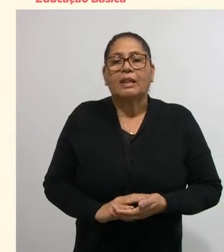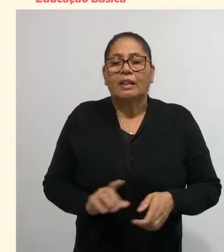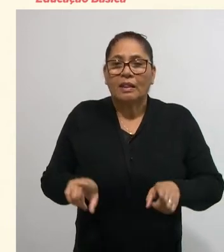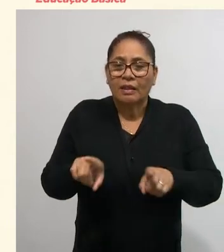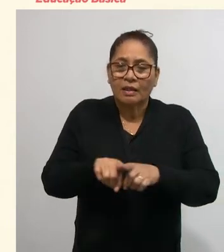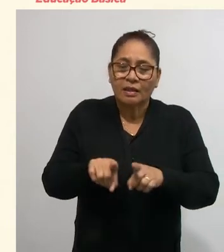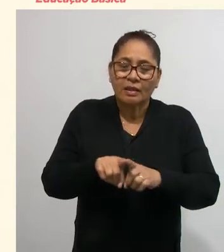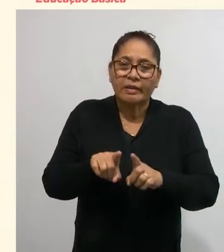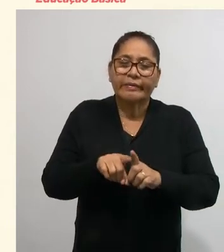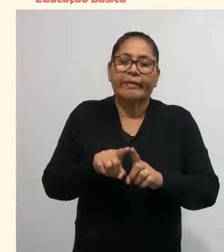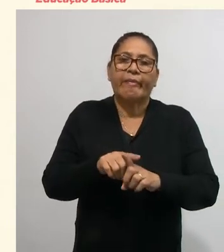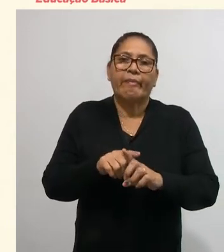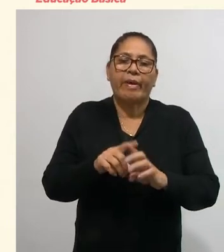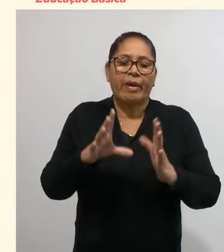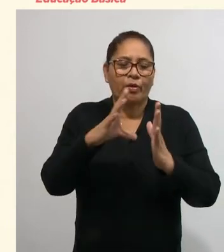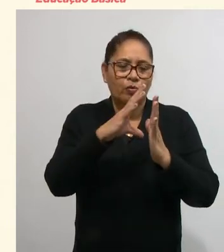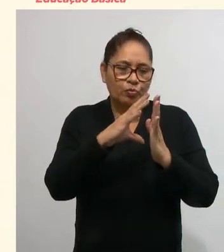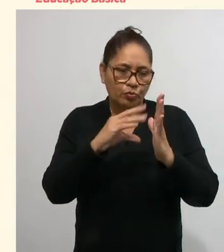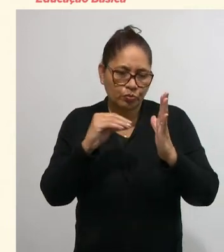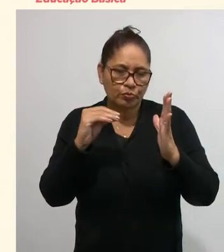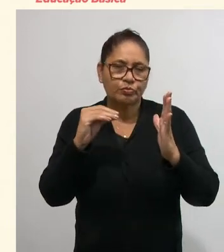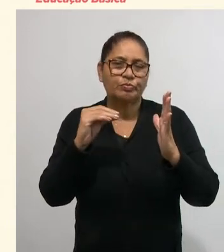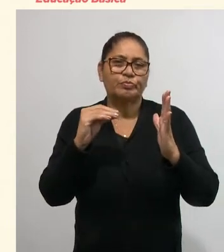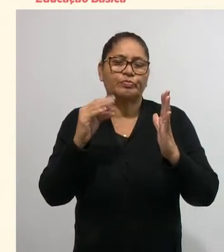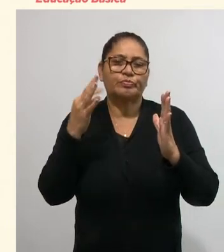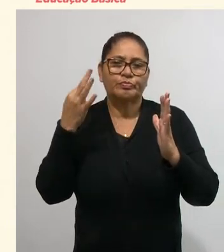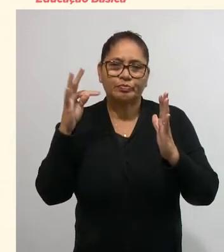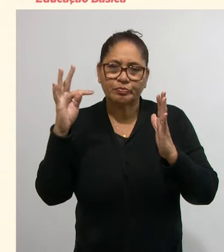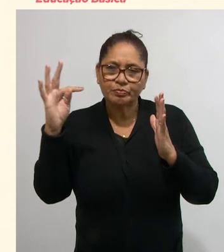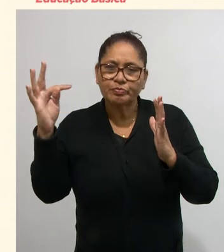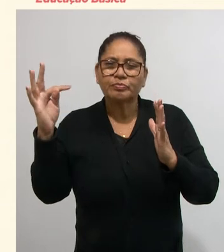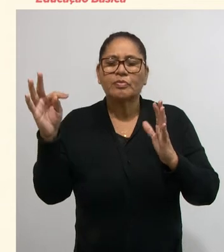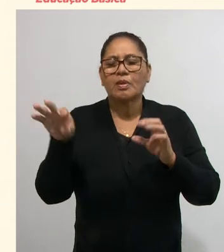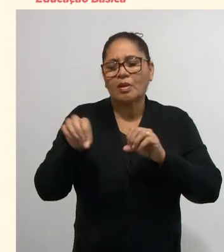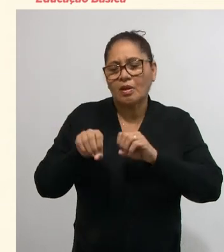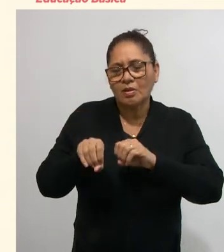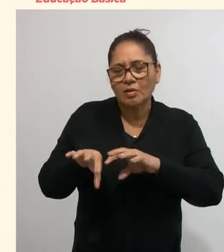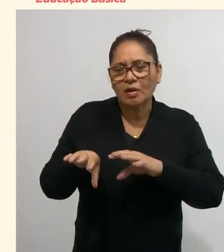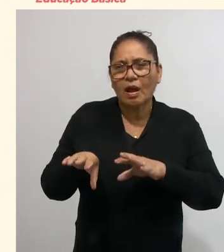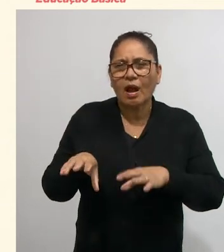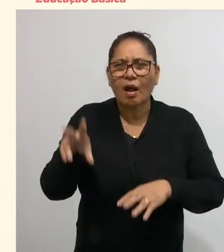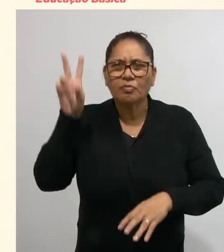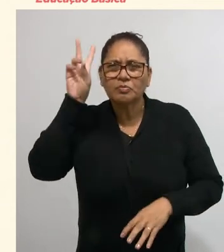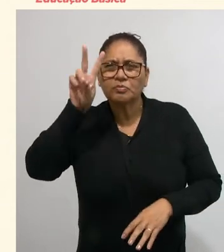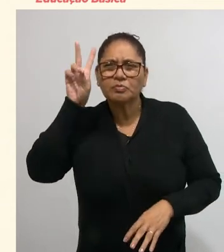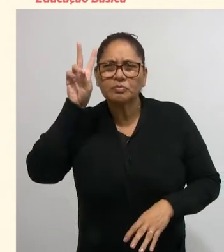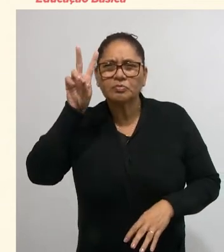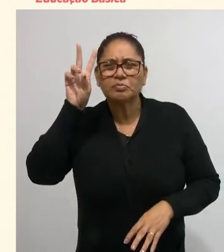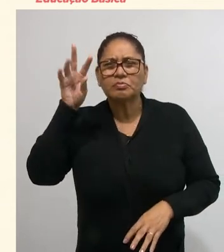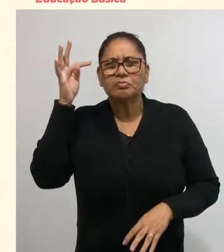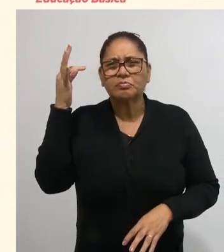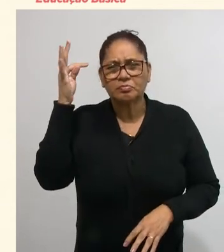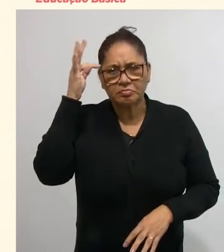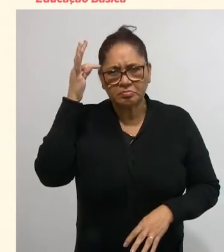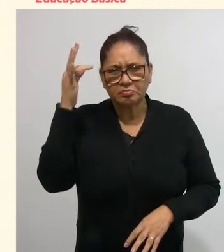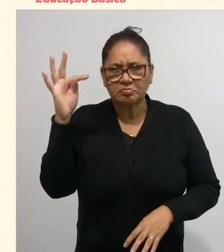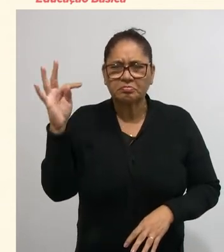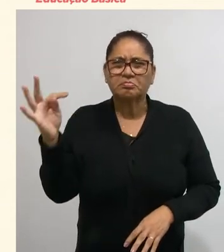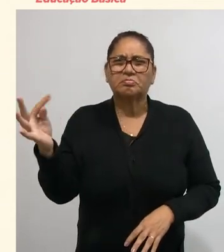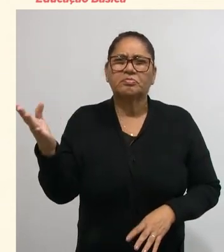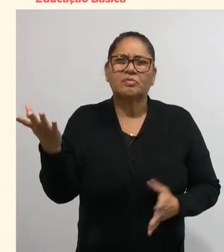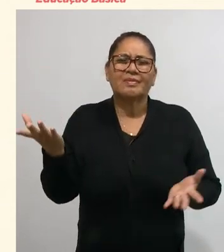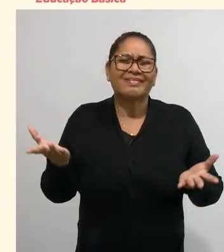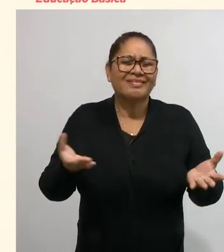gente estaremos discutindo os modelos teóricos da educação vamos relembrar alguns modelos teóricos que